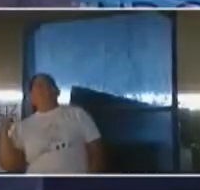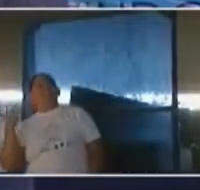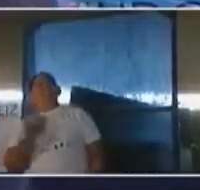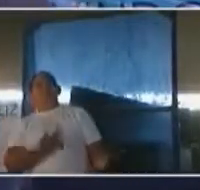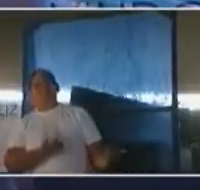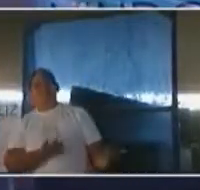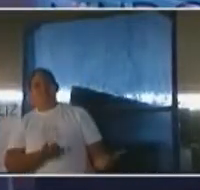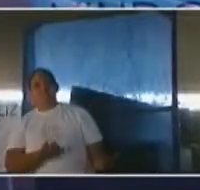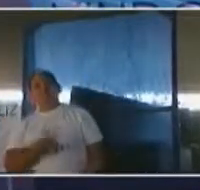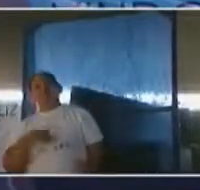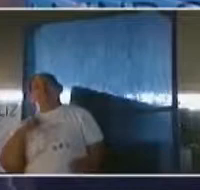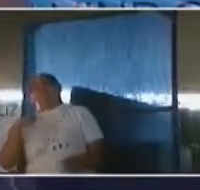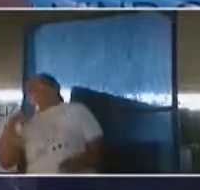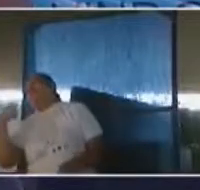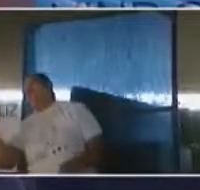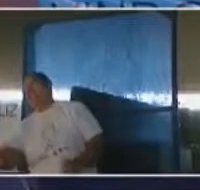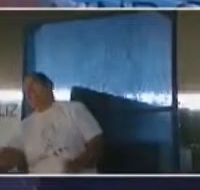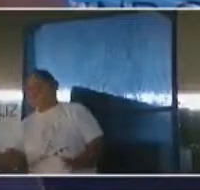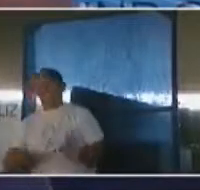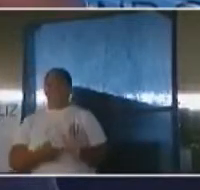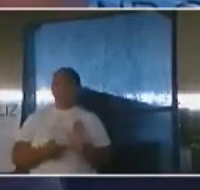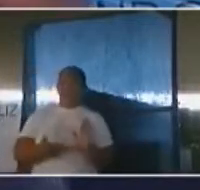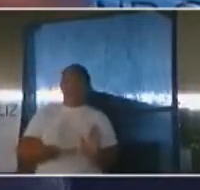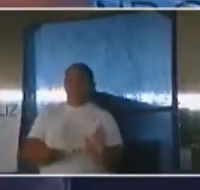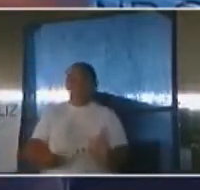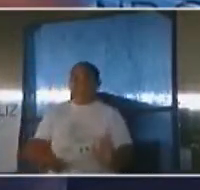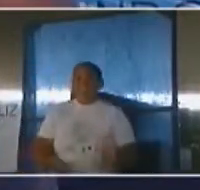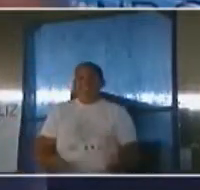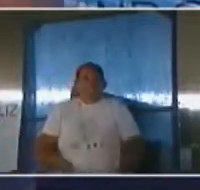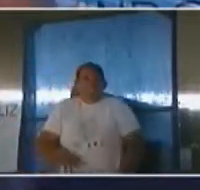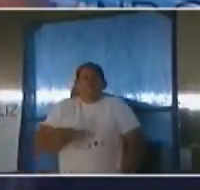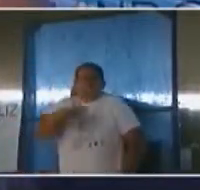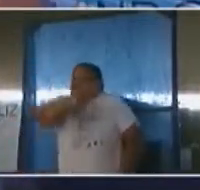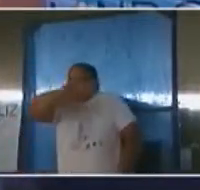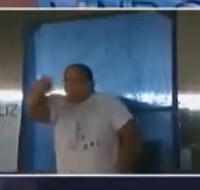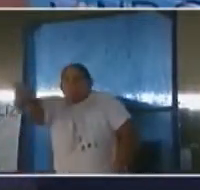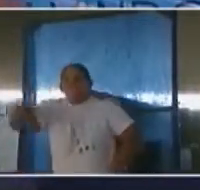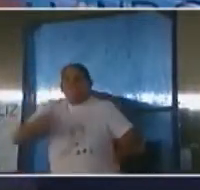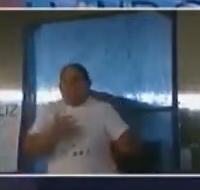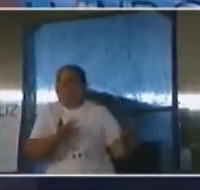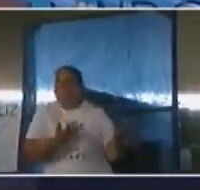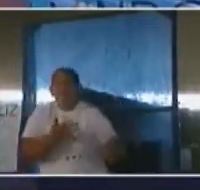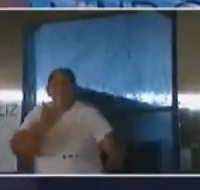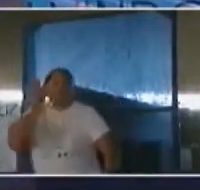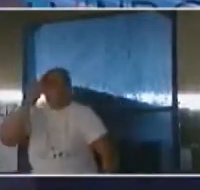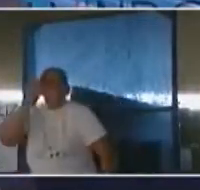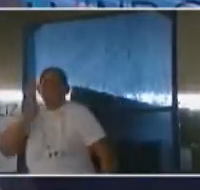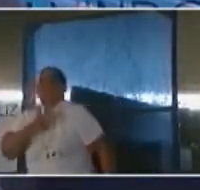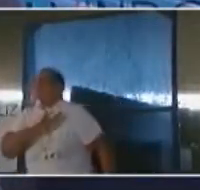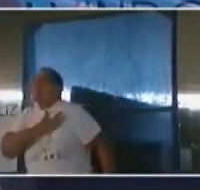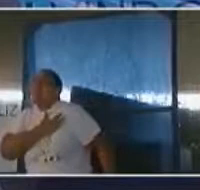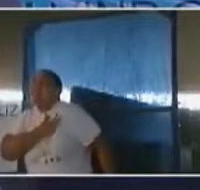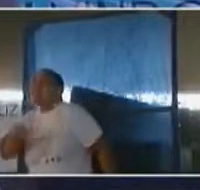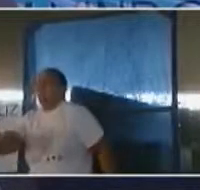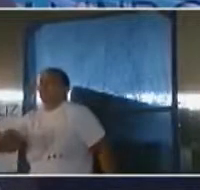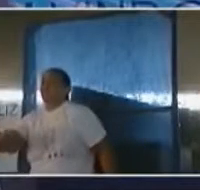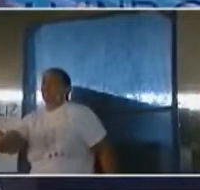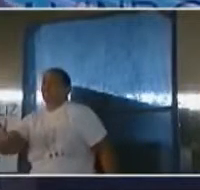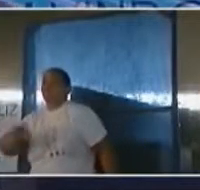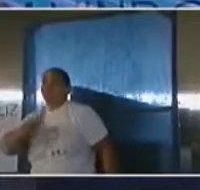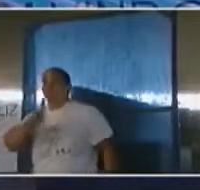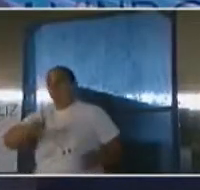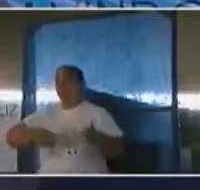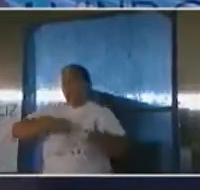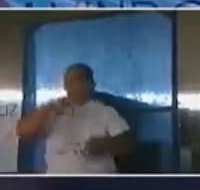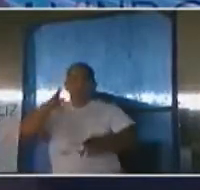assim. Mesmo que a maioria de vocês deteste esta expressão, posso afirmar isso porque eu tenho